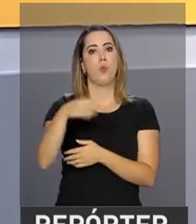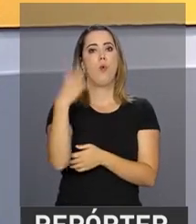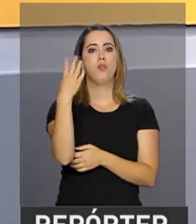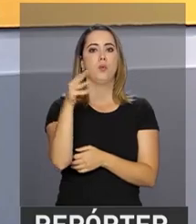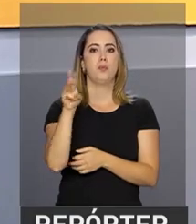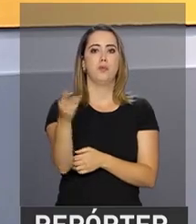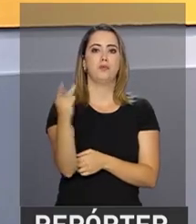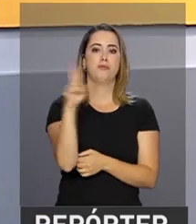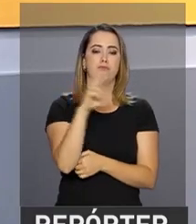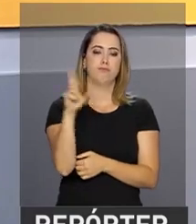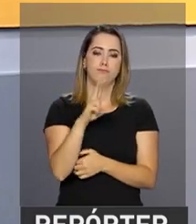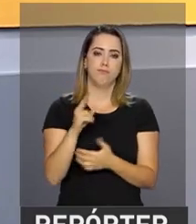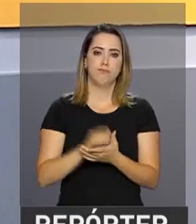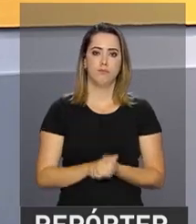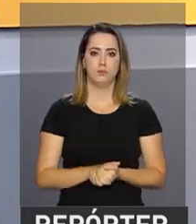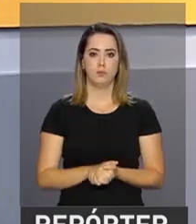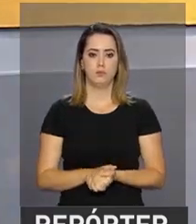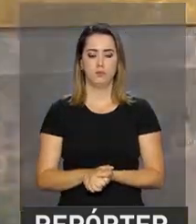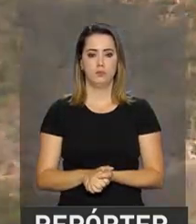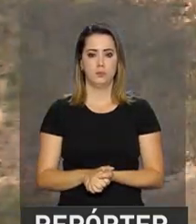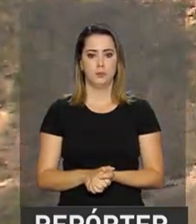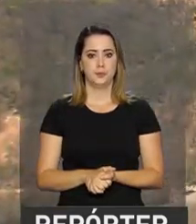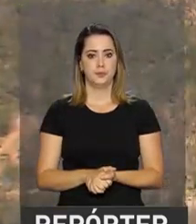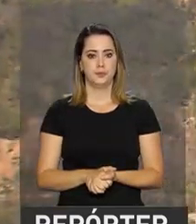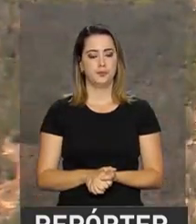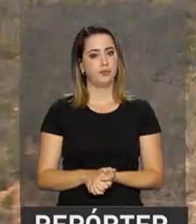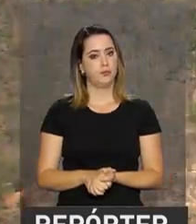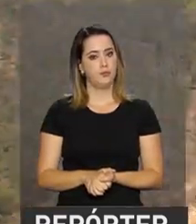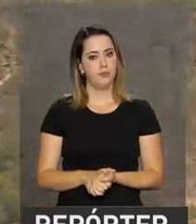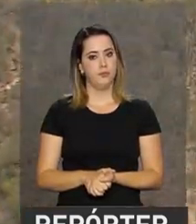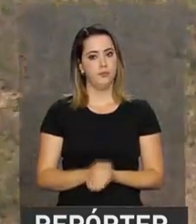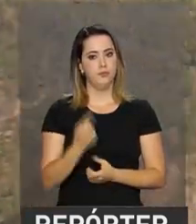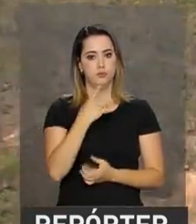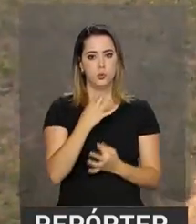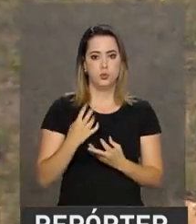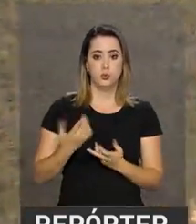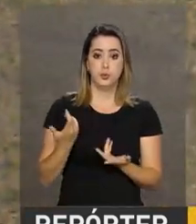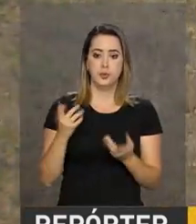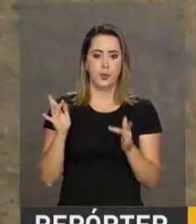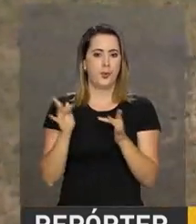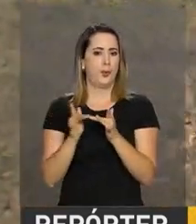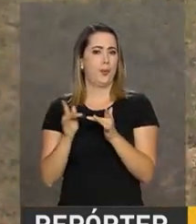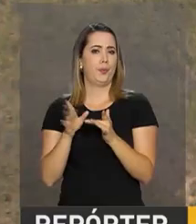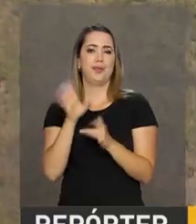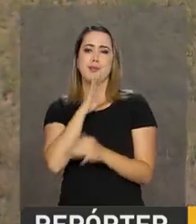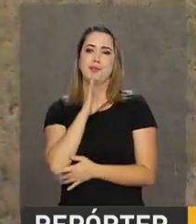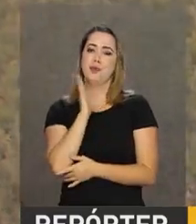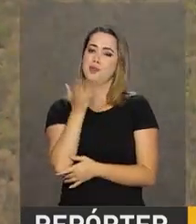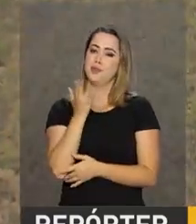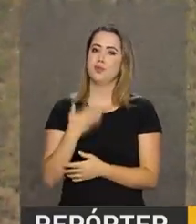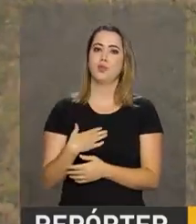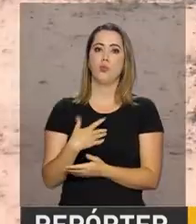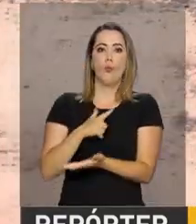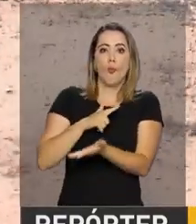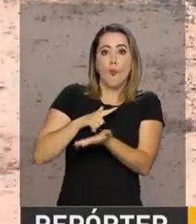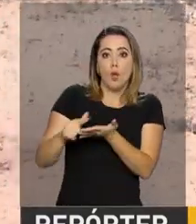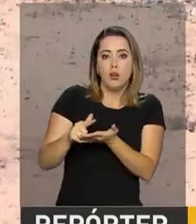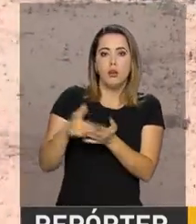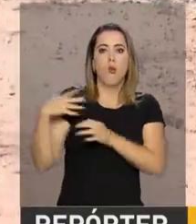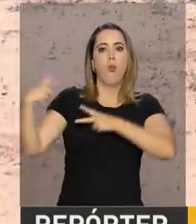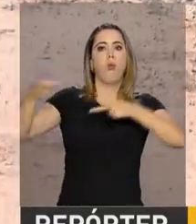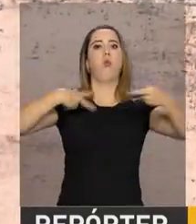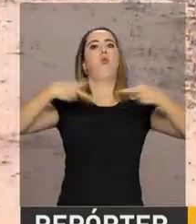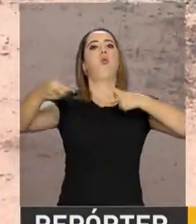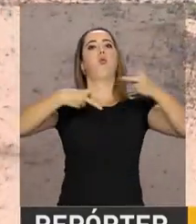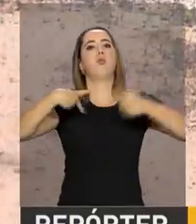de R$4 milhões. Uma combinação conhecida: seca, ventos